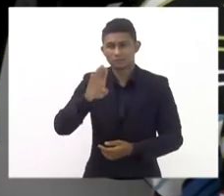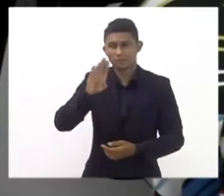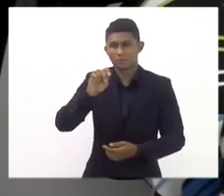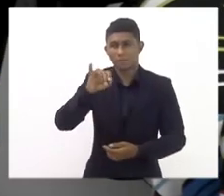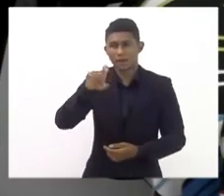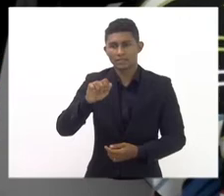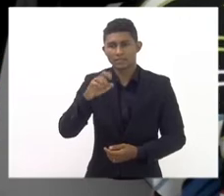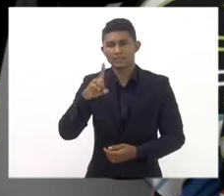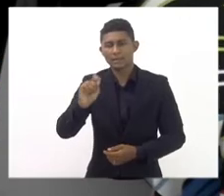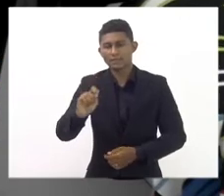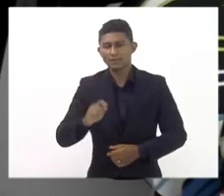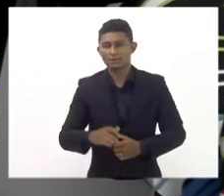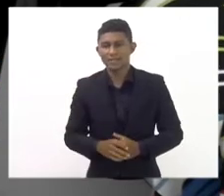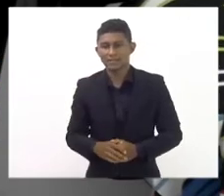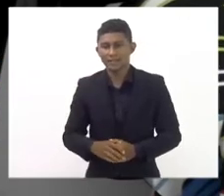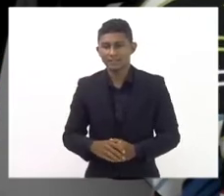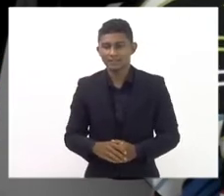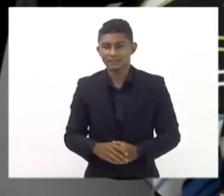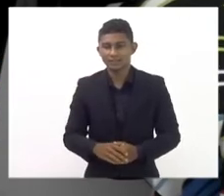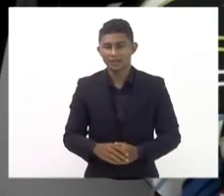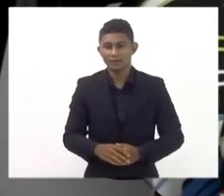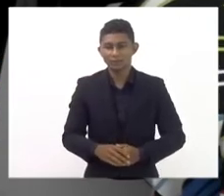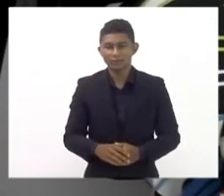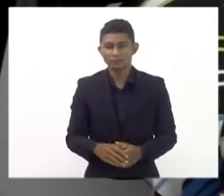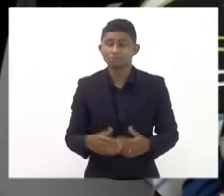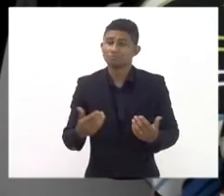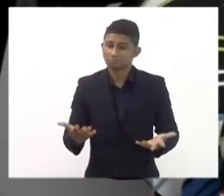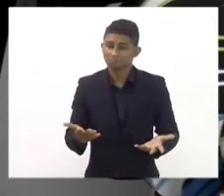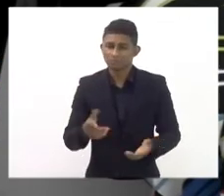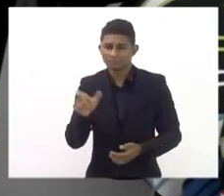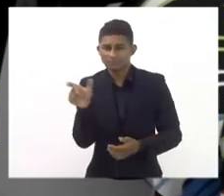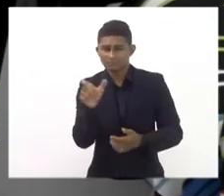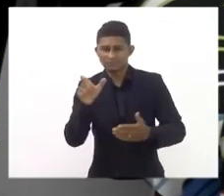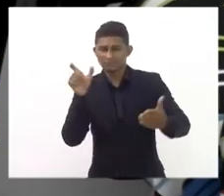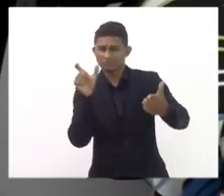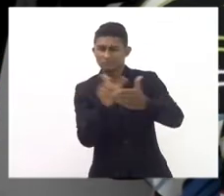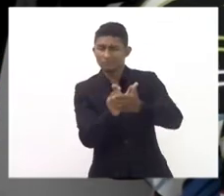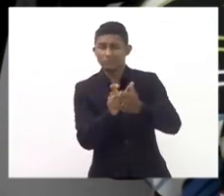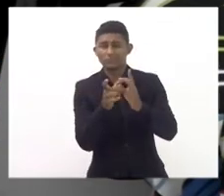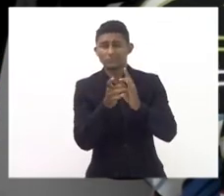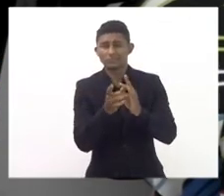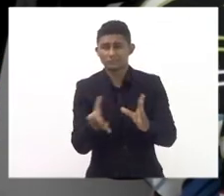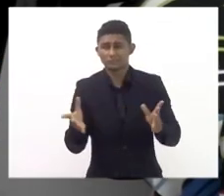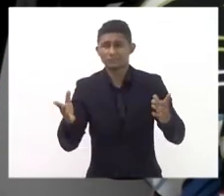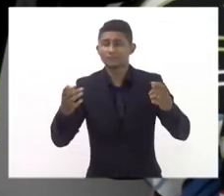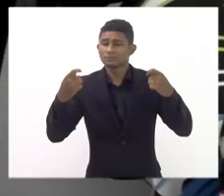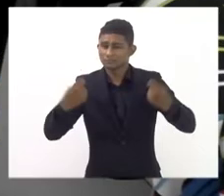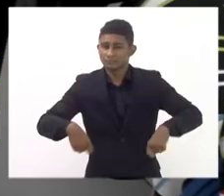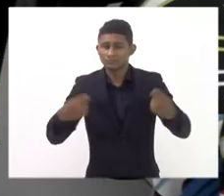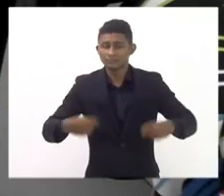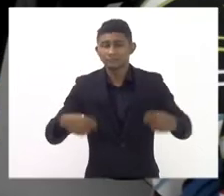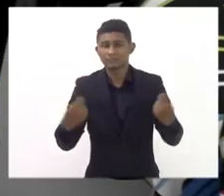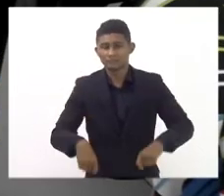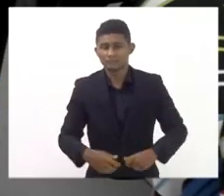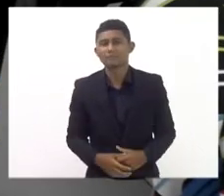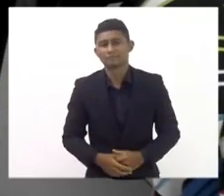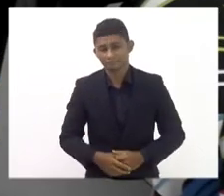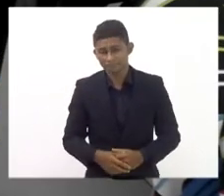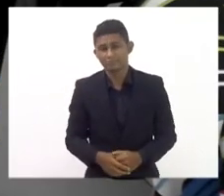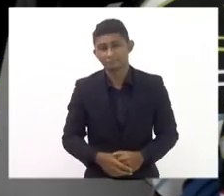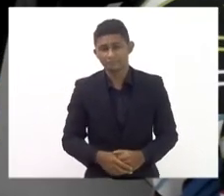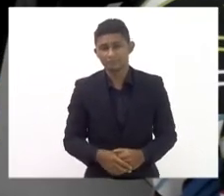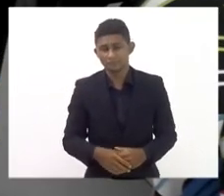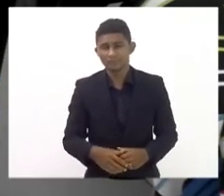ônibus, pegar trem, enfim. Então, o passe livre, ele precisa ser intermunicipal para atender os alunos que estudam de